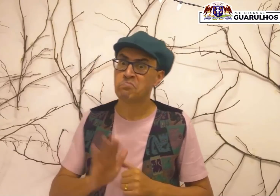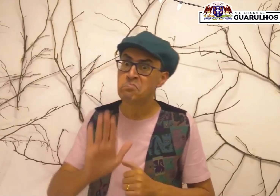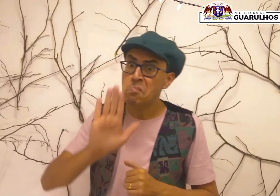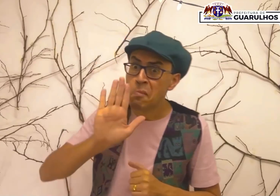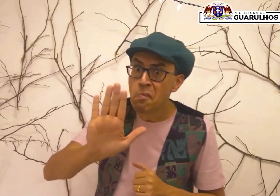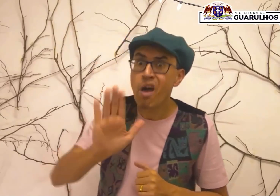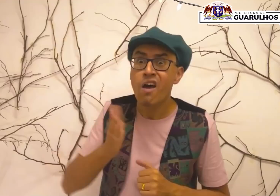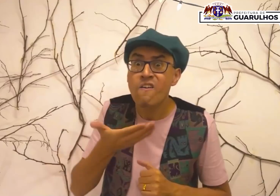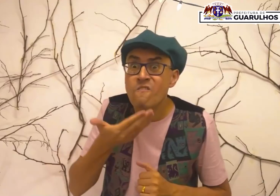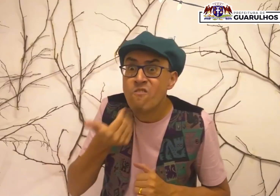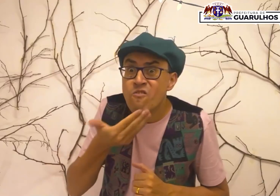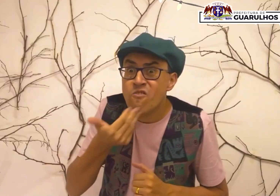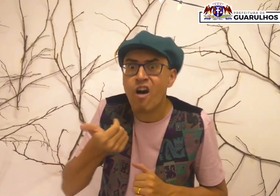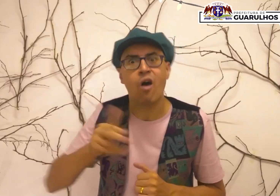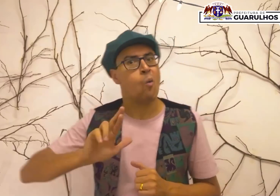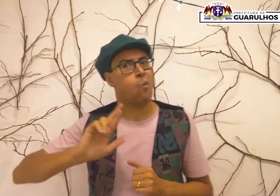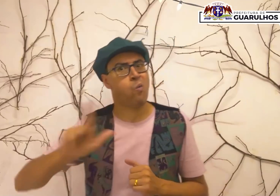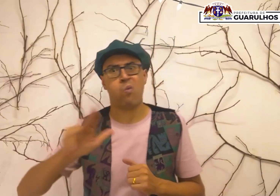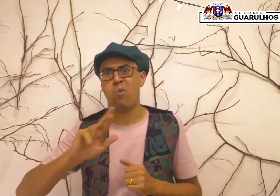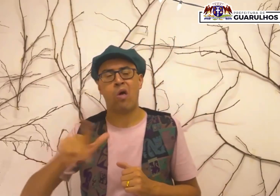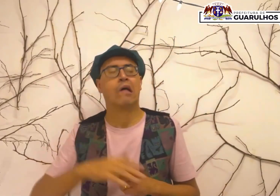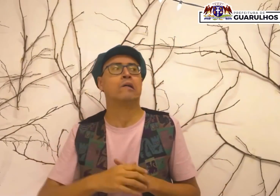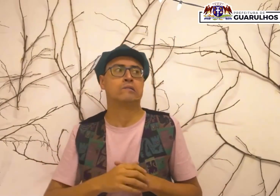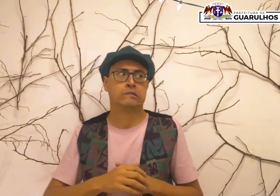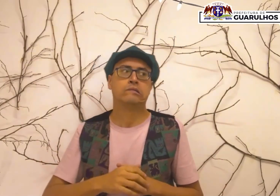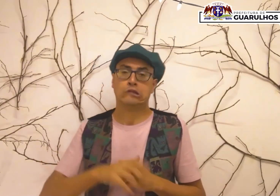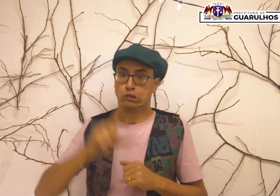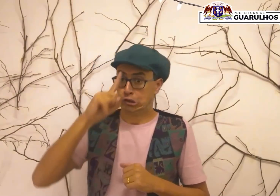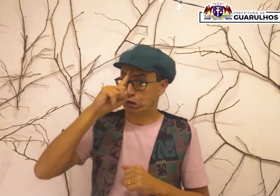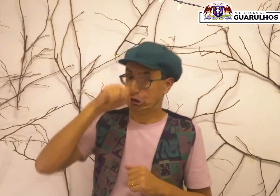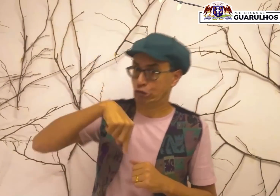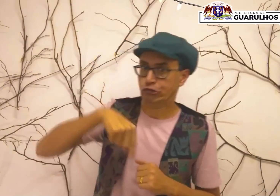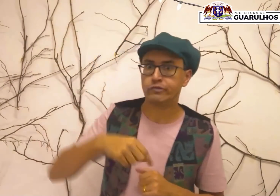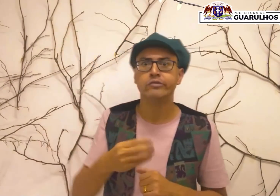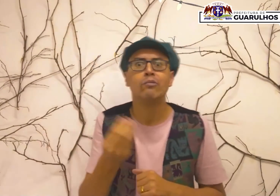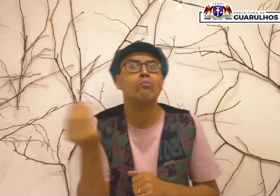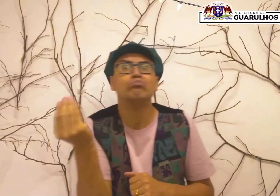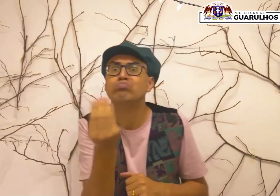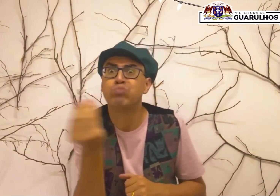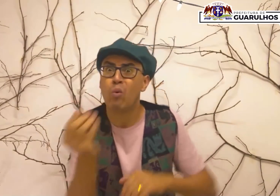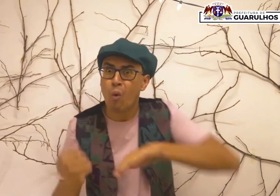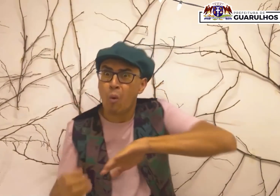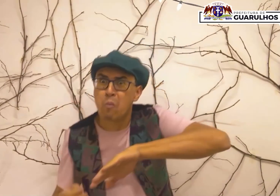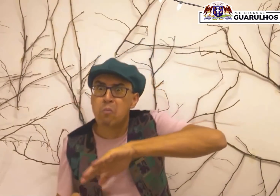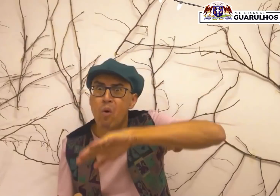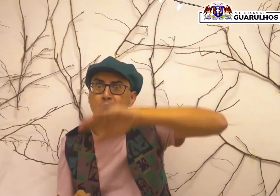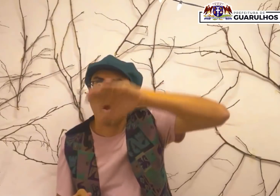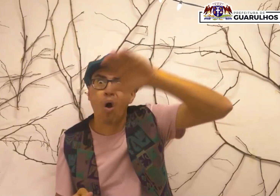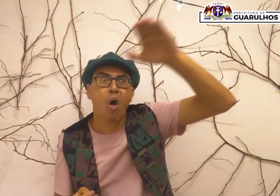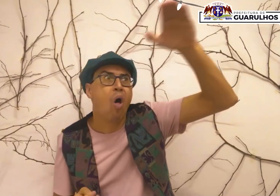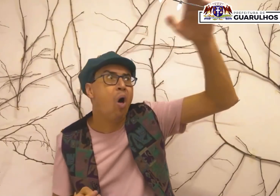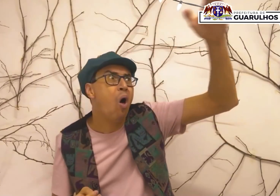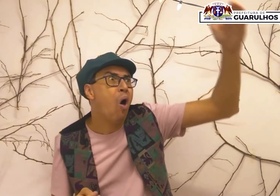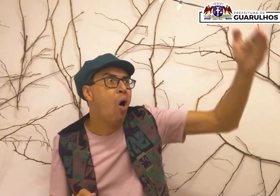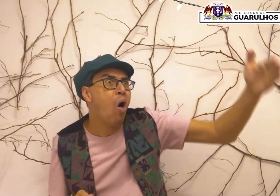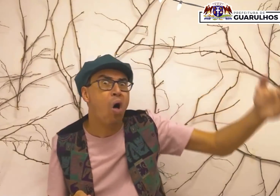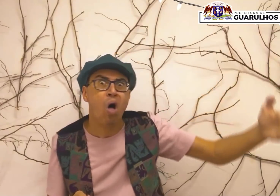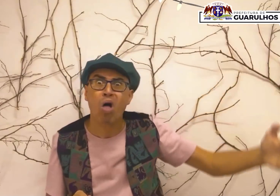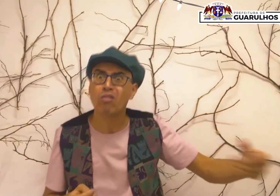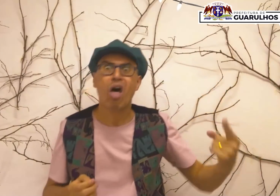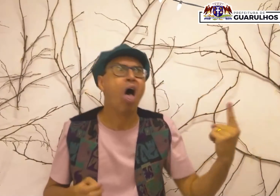Mas não ia ser fácil. Até porque a montanha